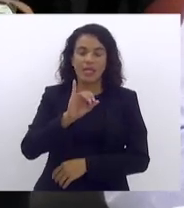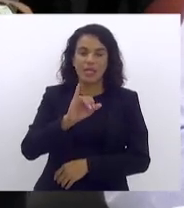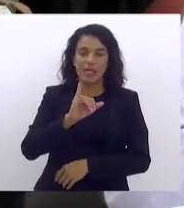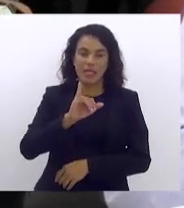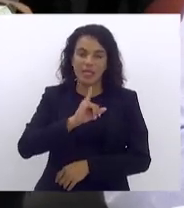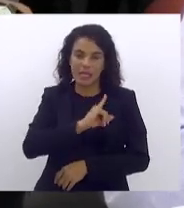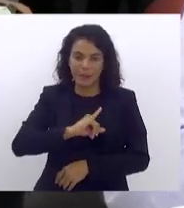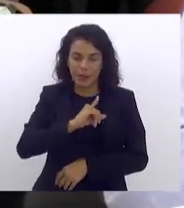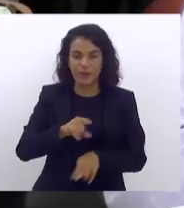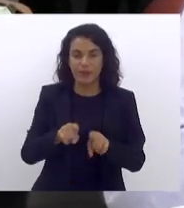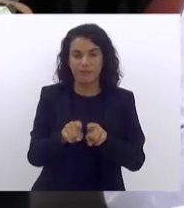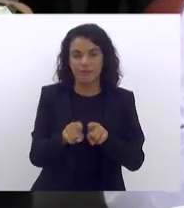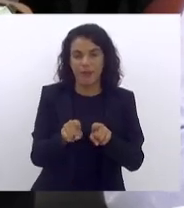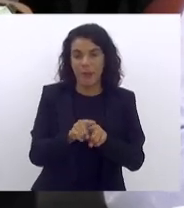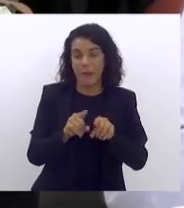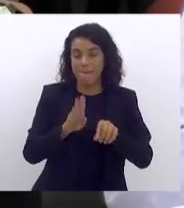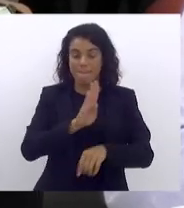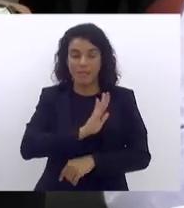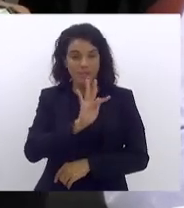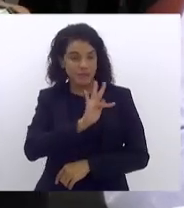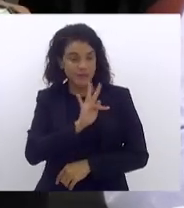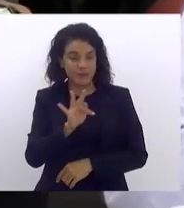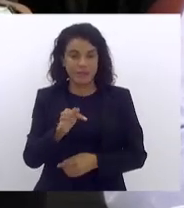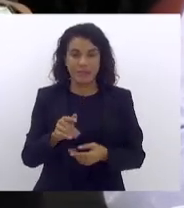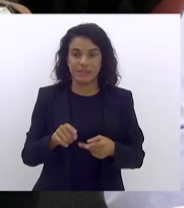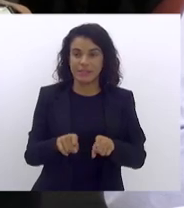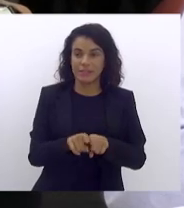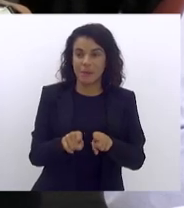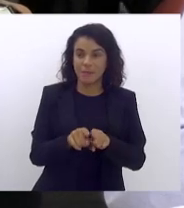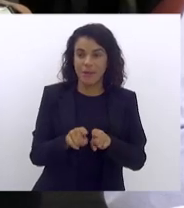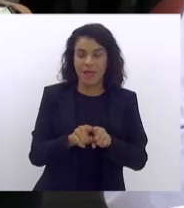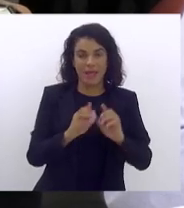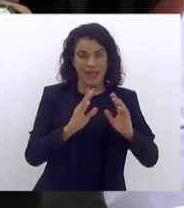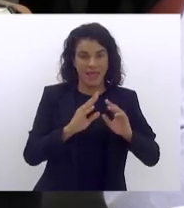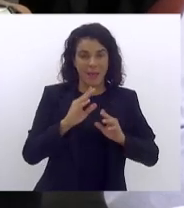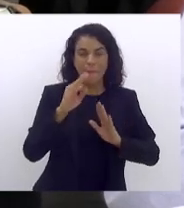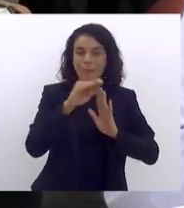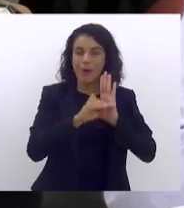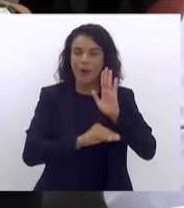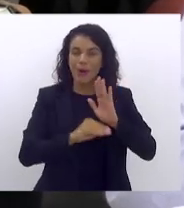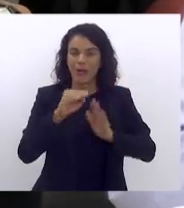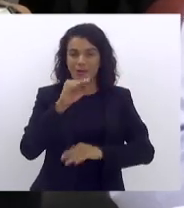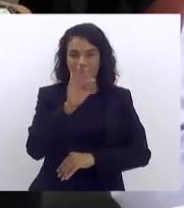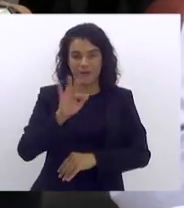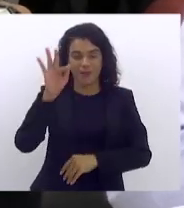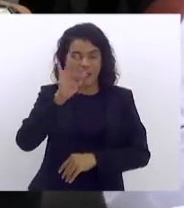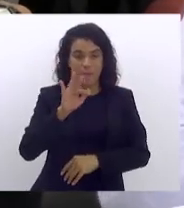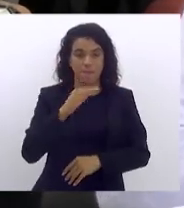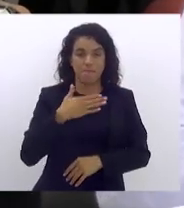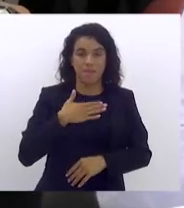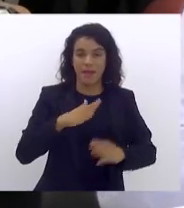no norte fluminense, na nossa Baixada Fluminense, nos Minha Casas Minha Vidas da capital. Então,